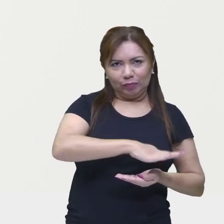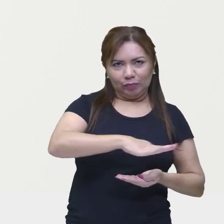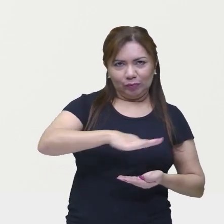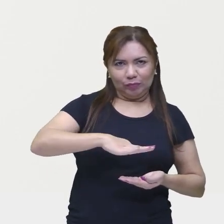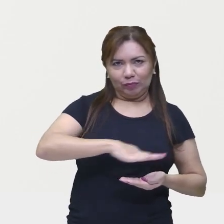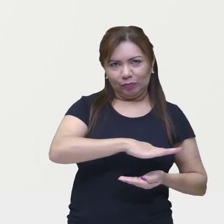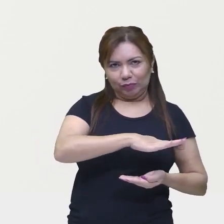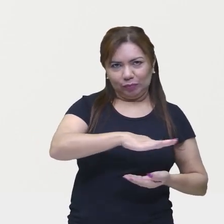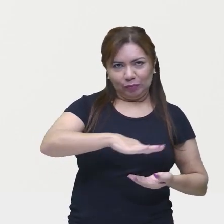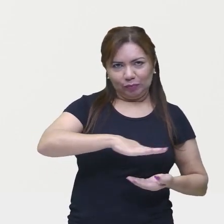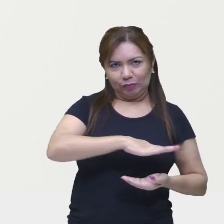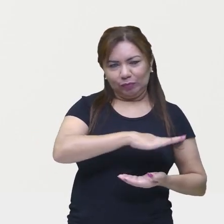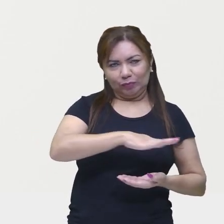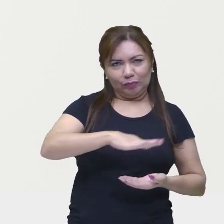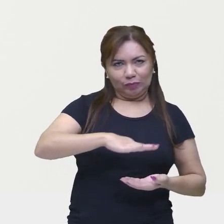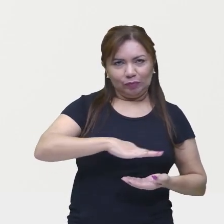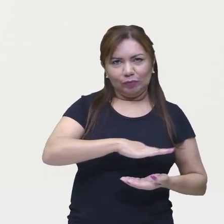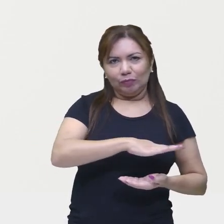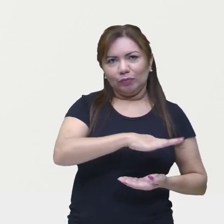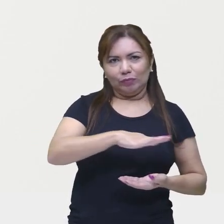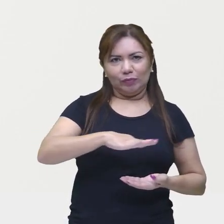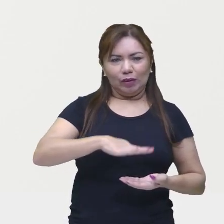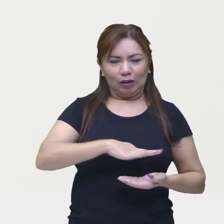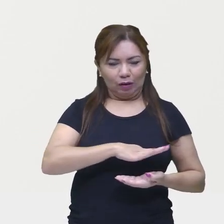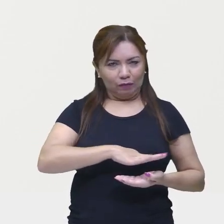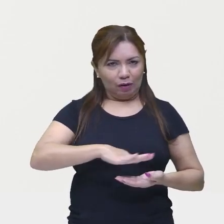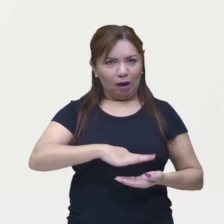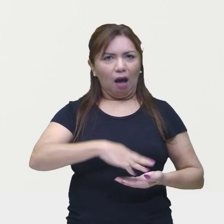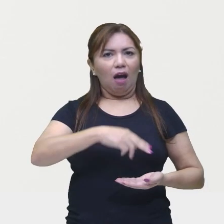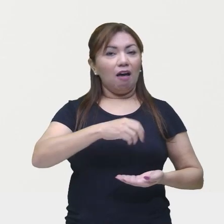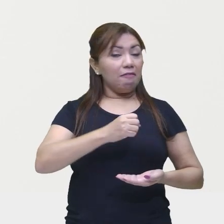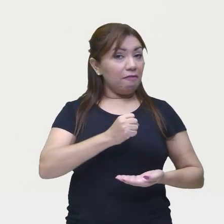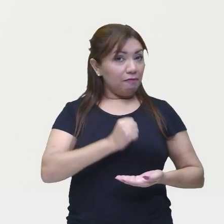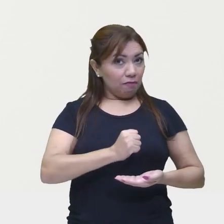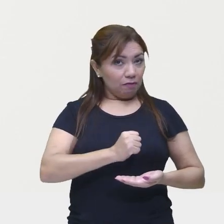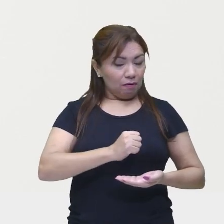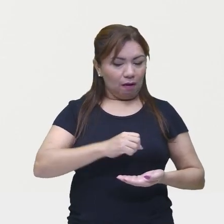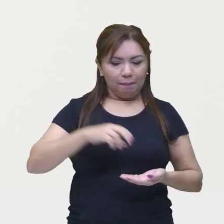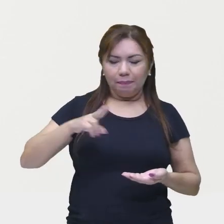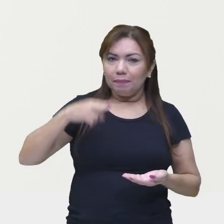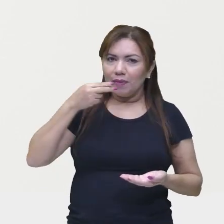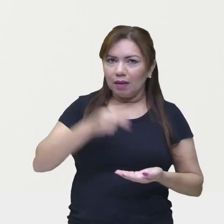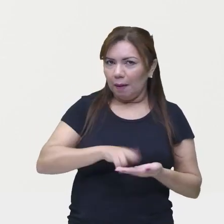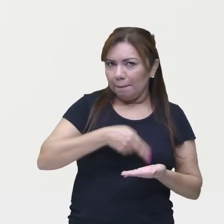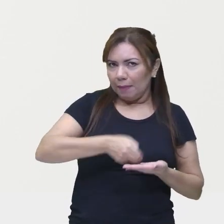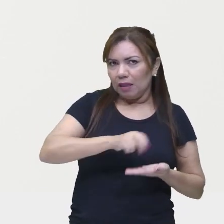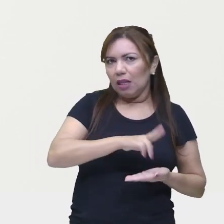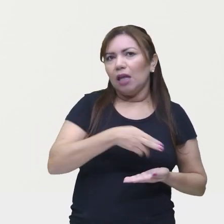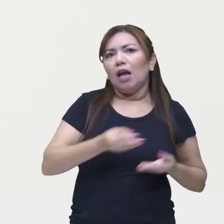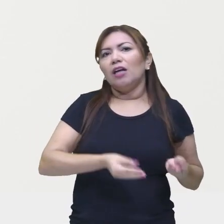toda a superfície até ficar firme. Passe manteiga e sirva.